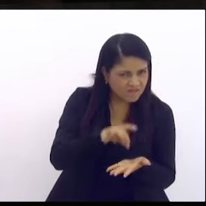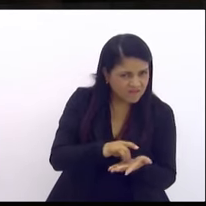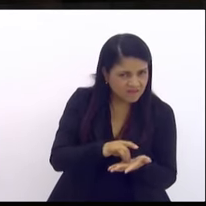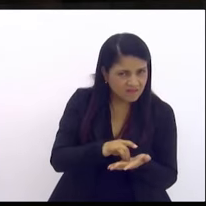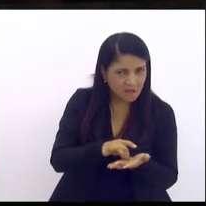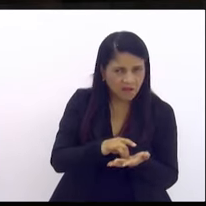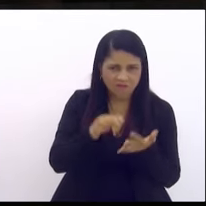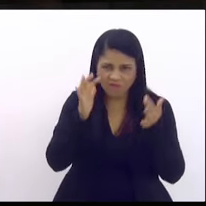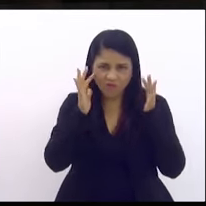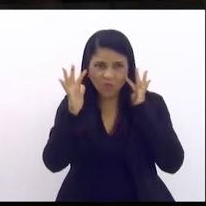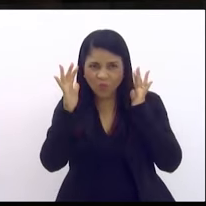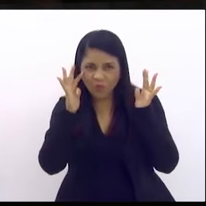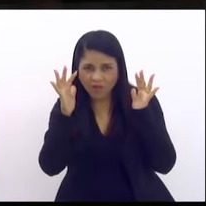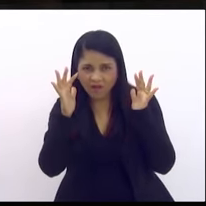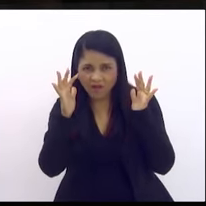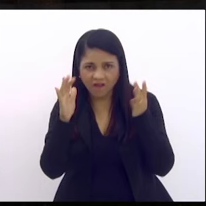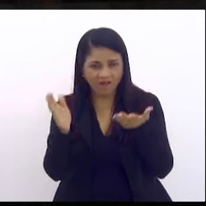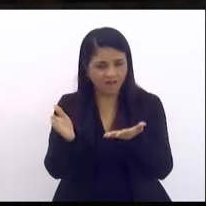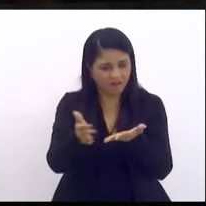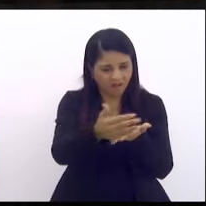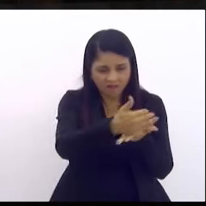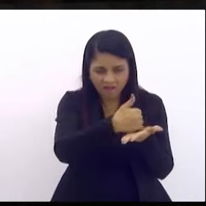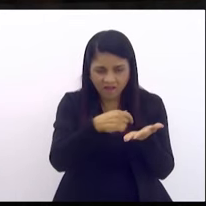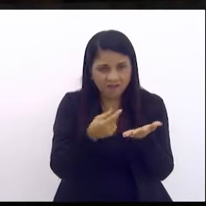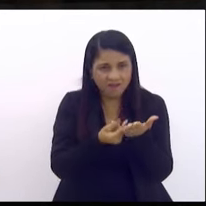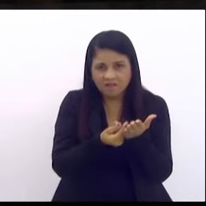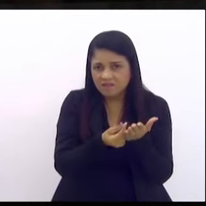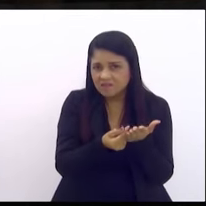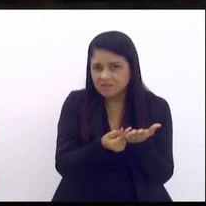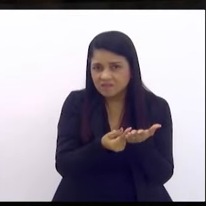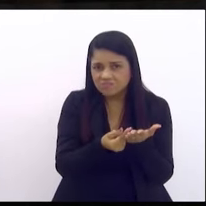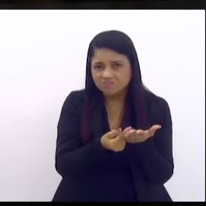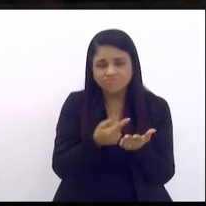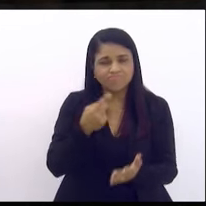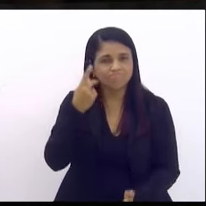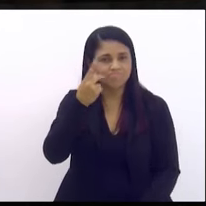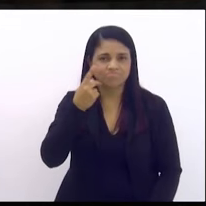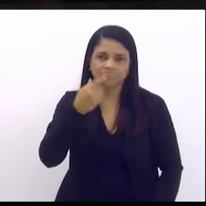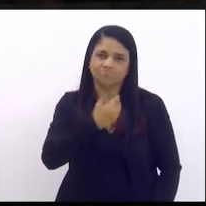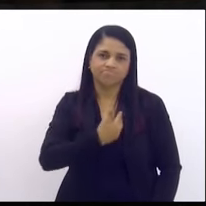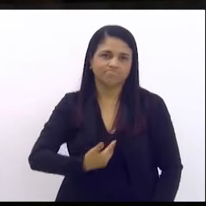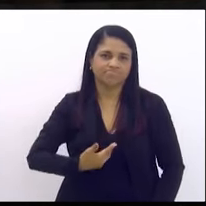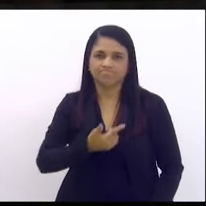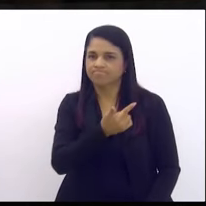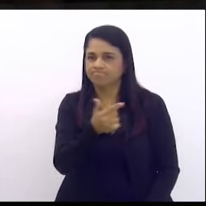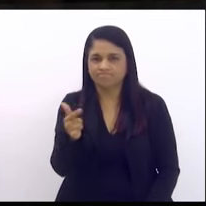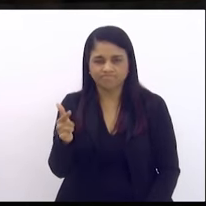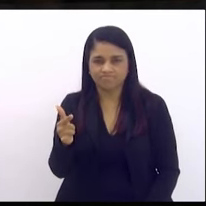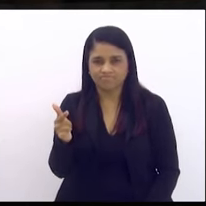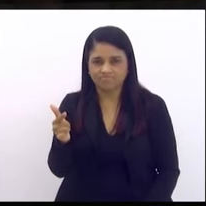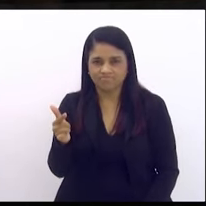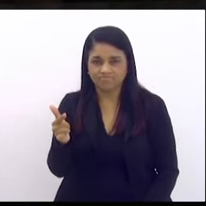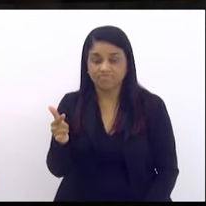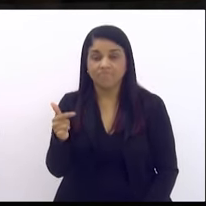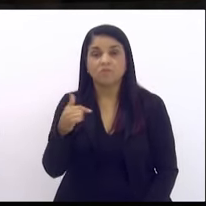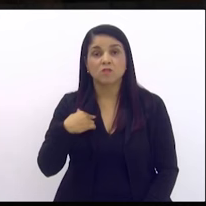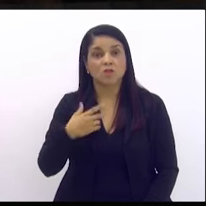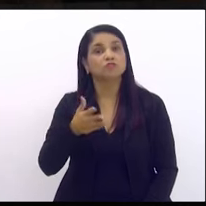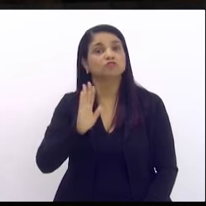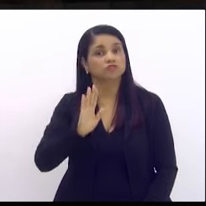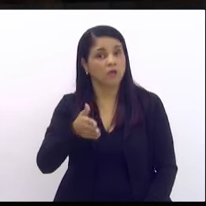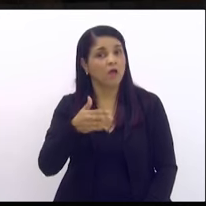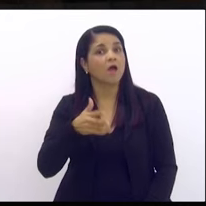né Sem recursos não tem política pública e eu já vi deputada